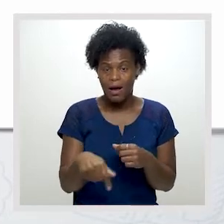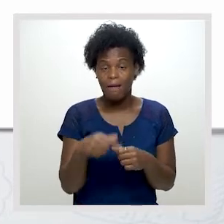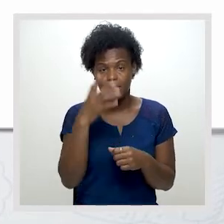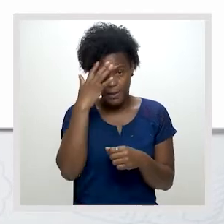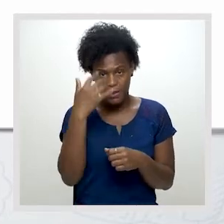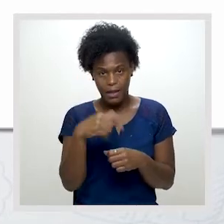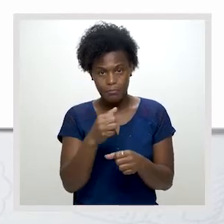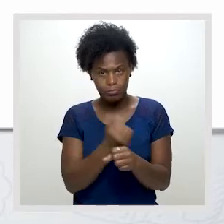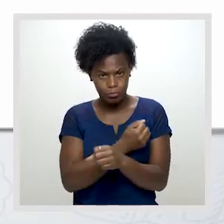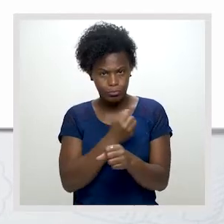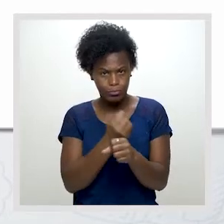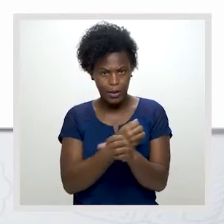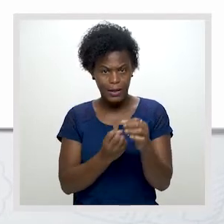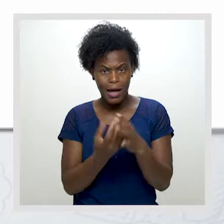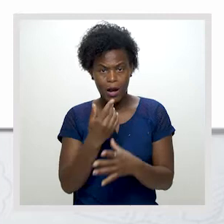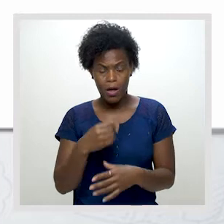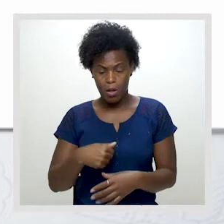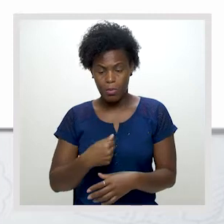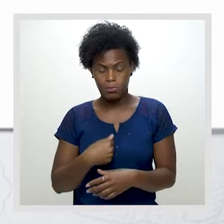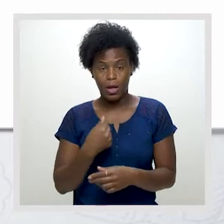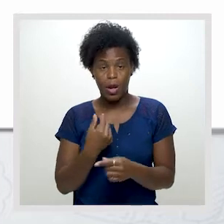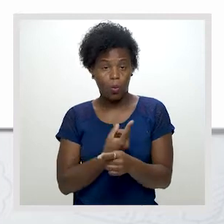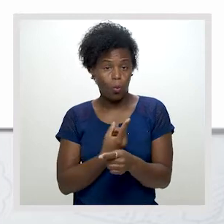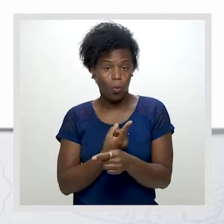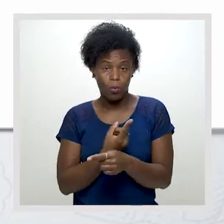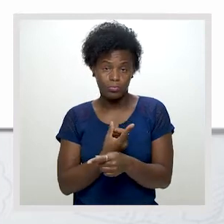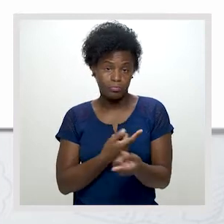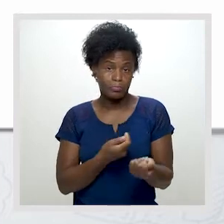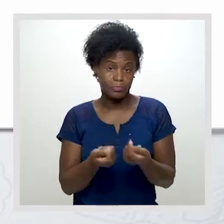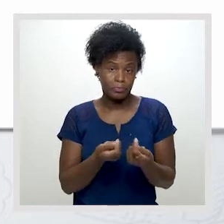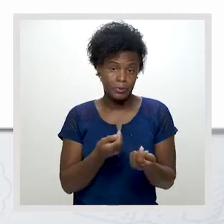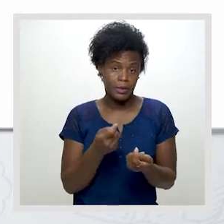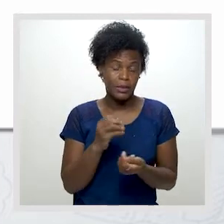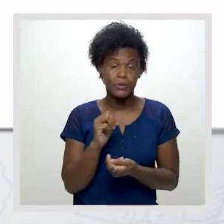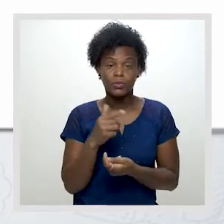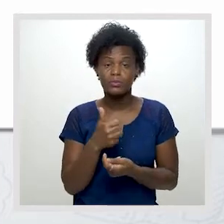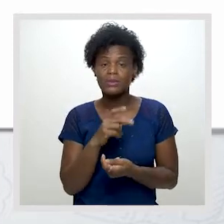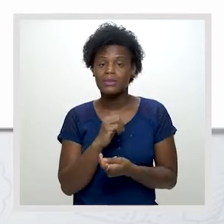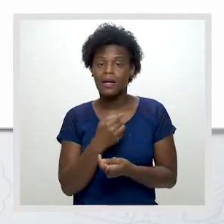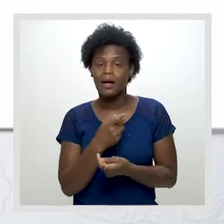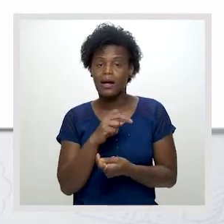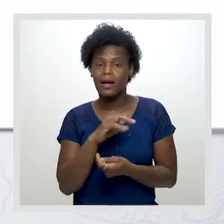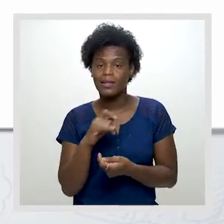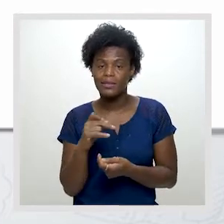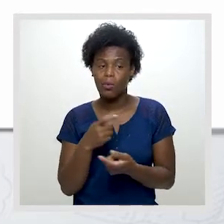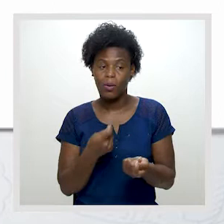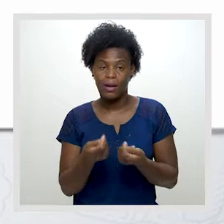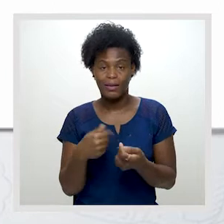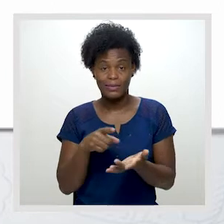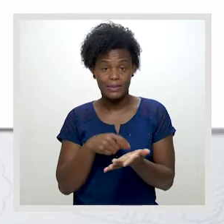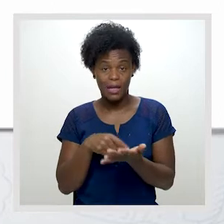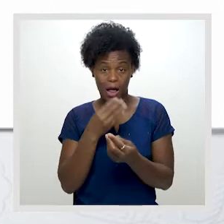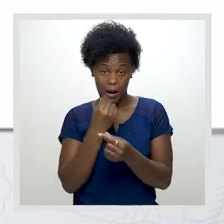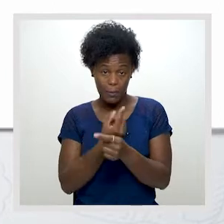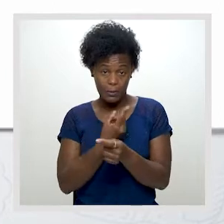capacidade de produzir as suas próprias substâncias orgânicas, que tinham necessidade na alimentação, mas